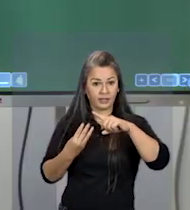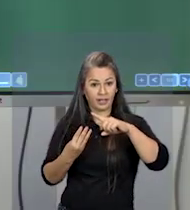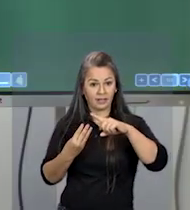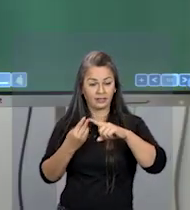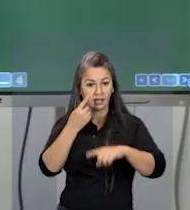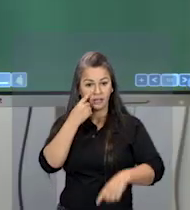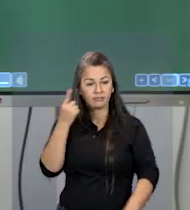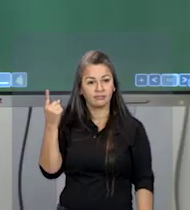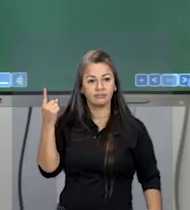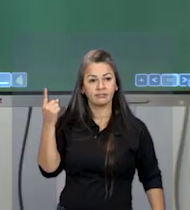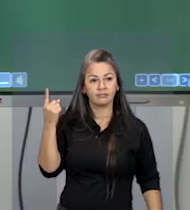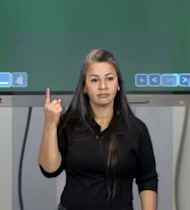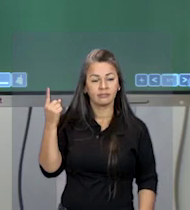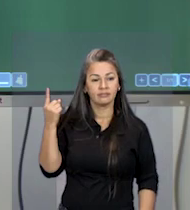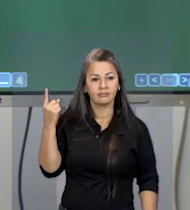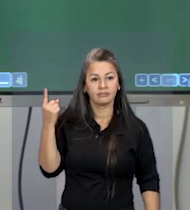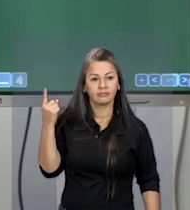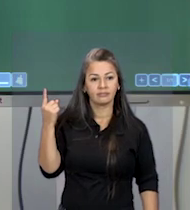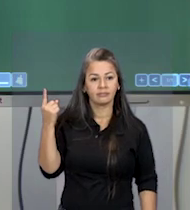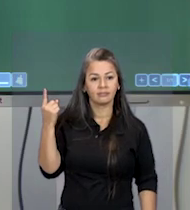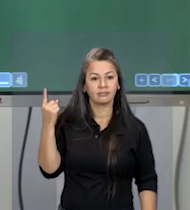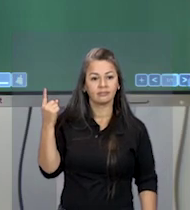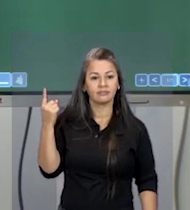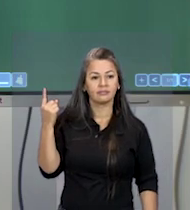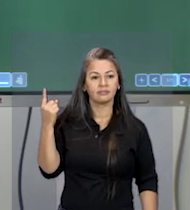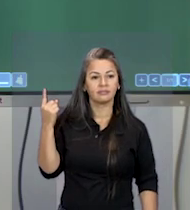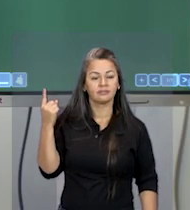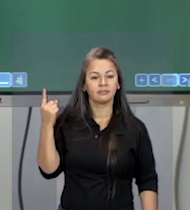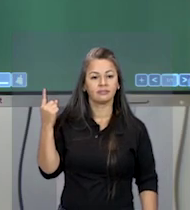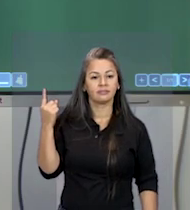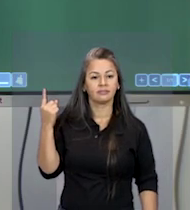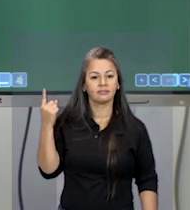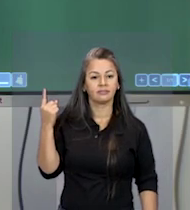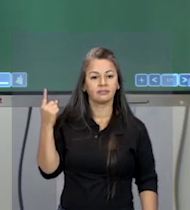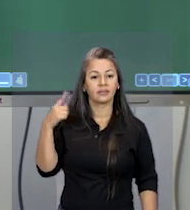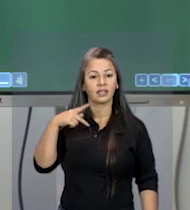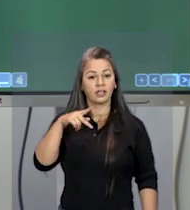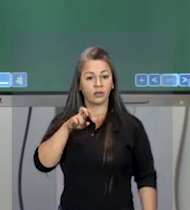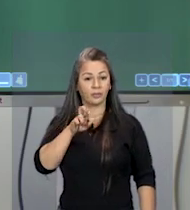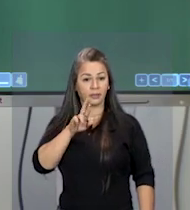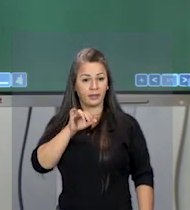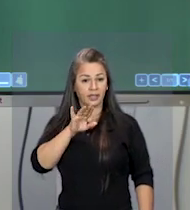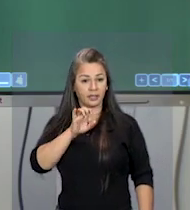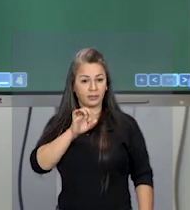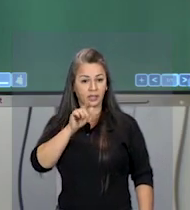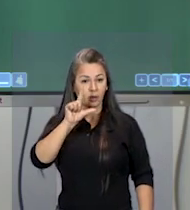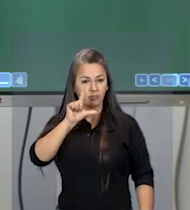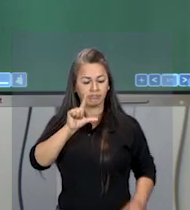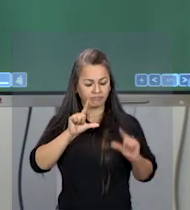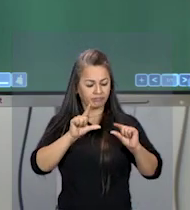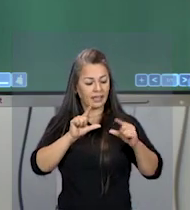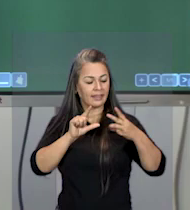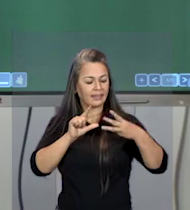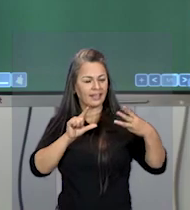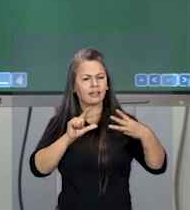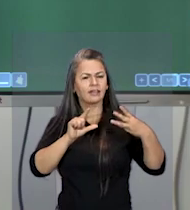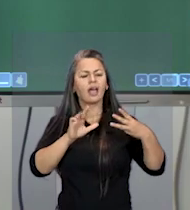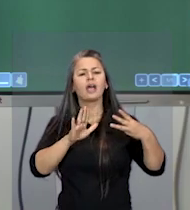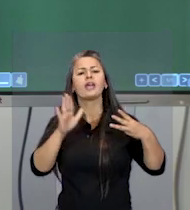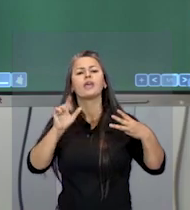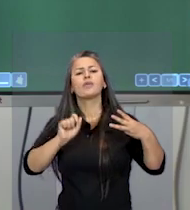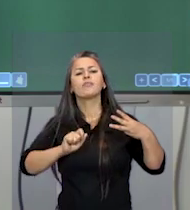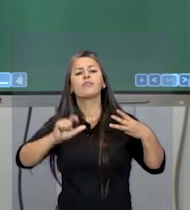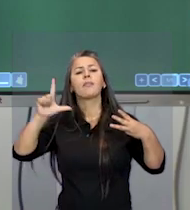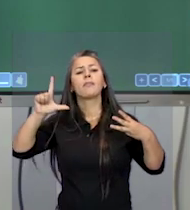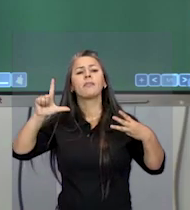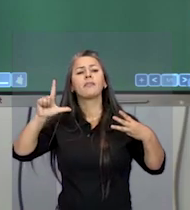lousa. A relação é 1 para 3. E a relação entre os perímetros do menor é 33. E a relação do